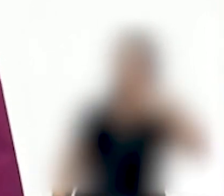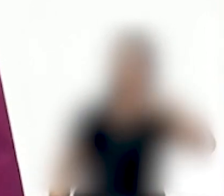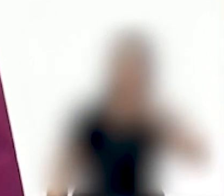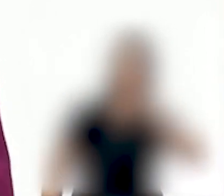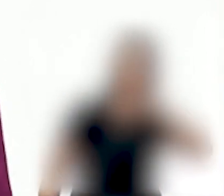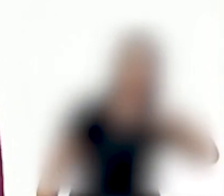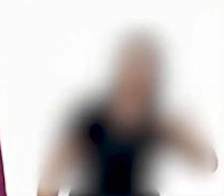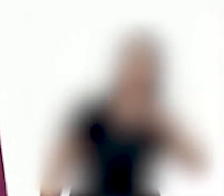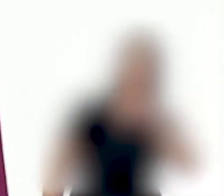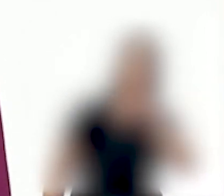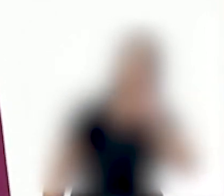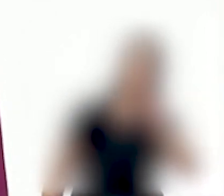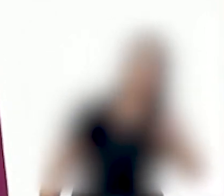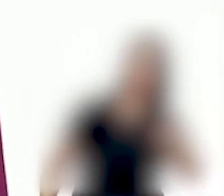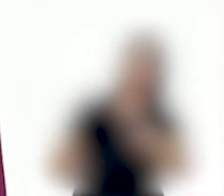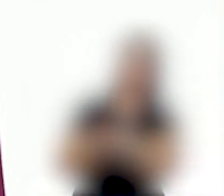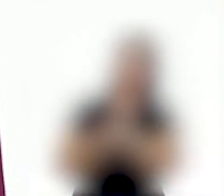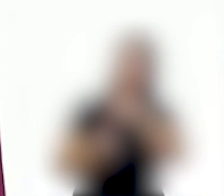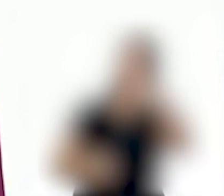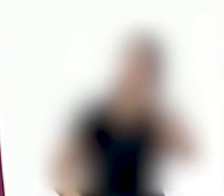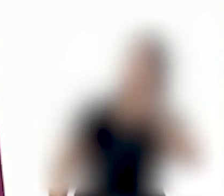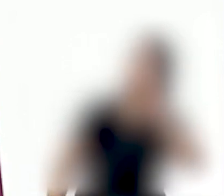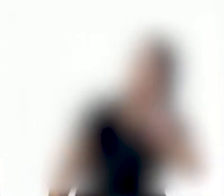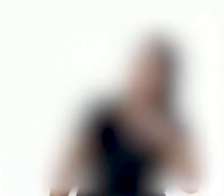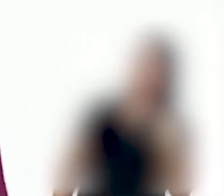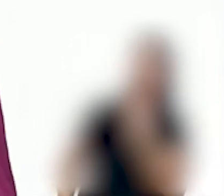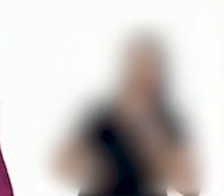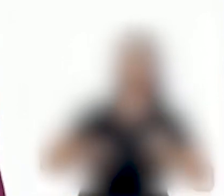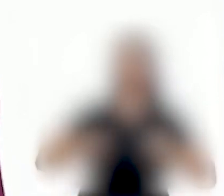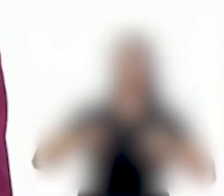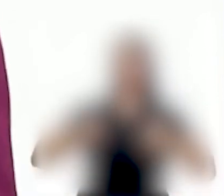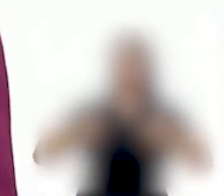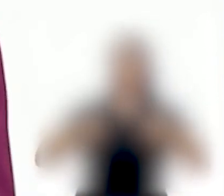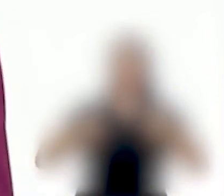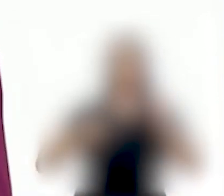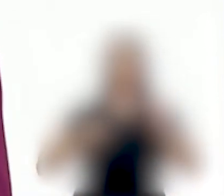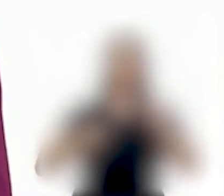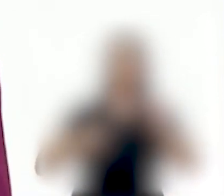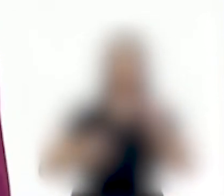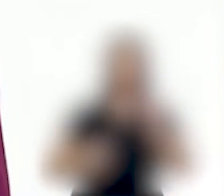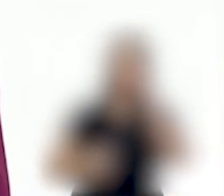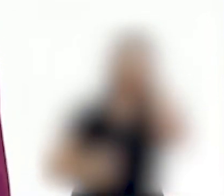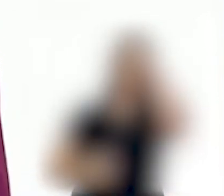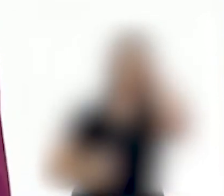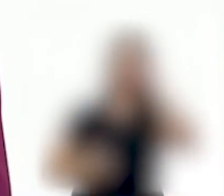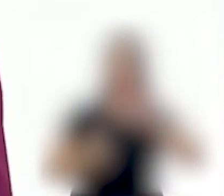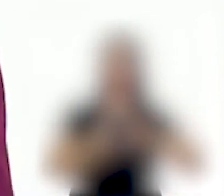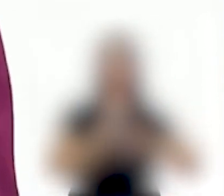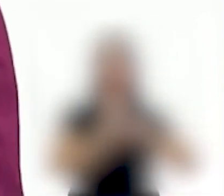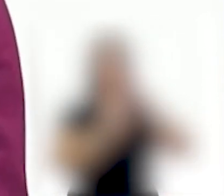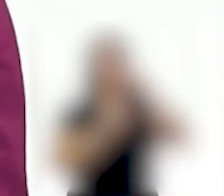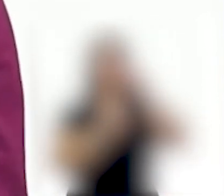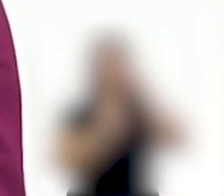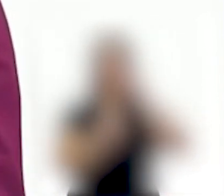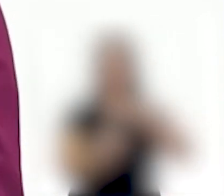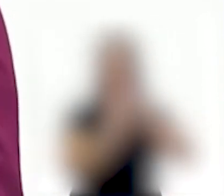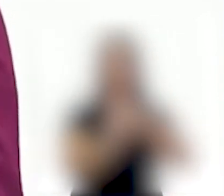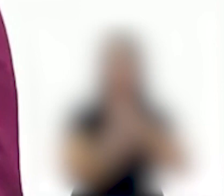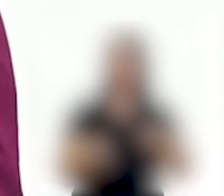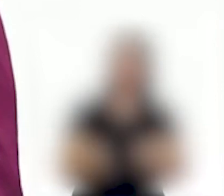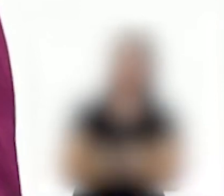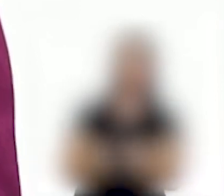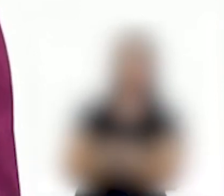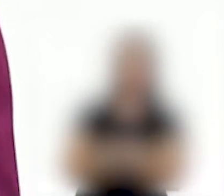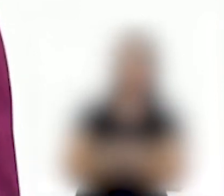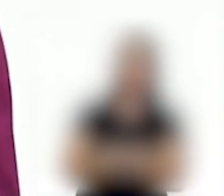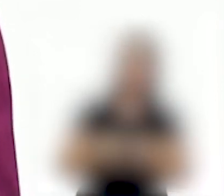com o PGD e lutaremos incansavelmente contra qualquer tipo de assédio, promovendo um ambiente saudável para todas